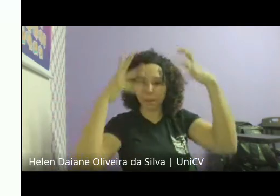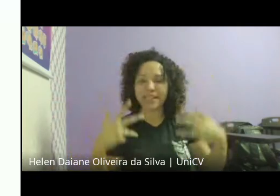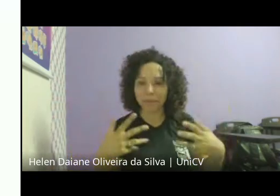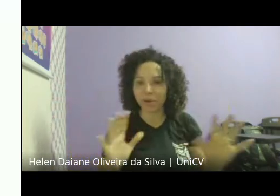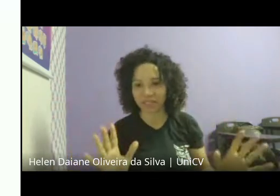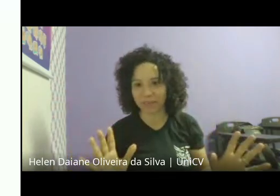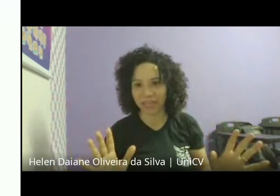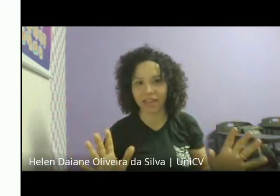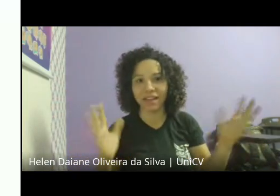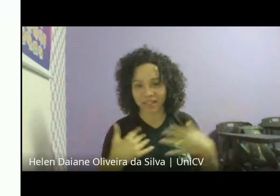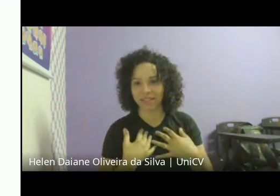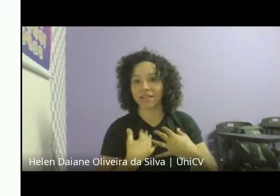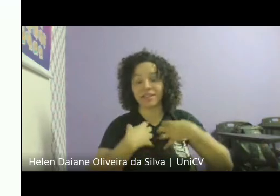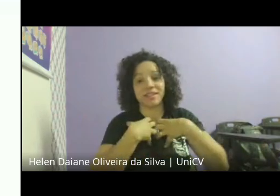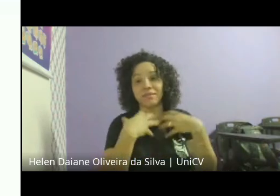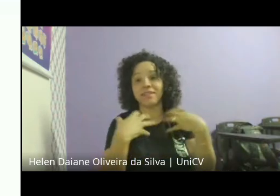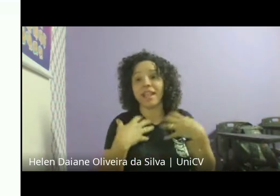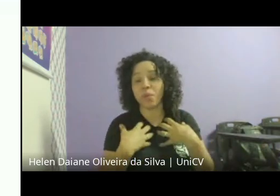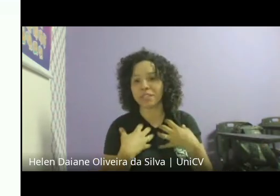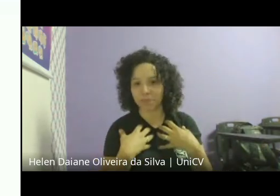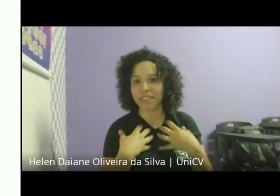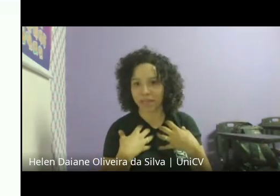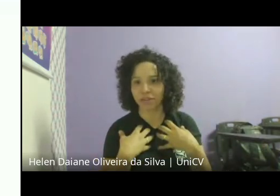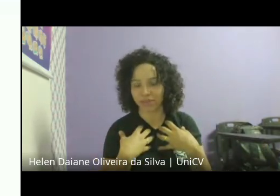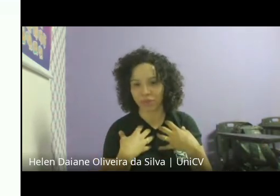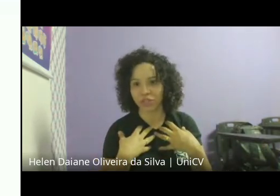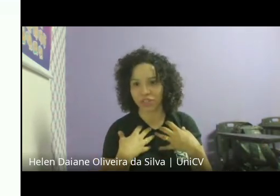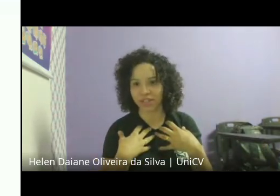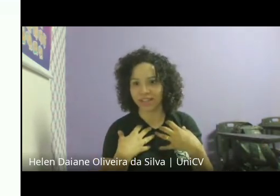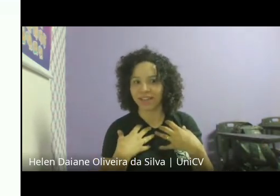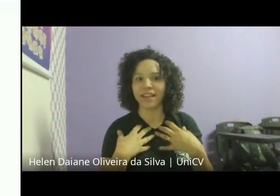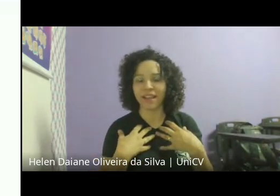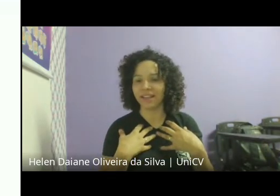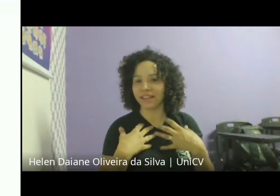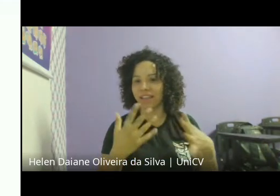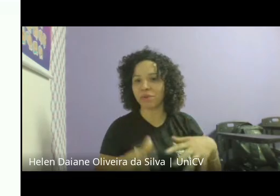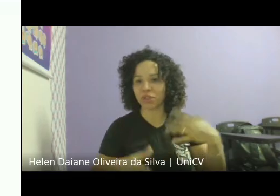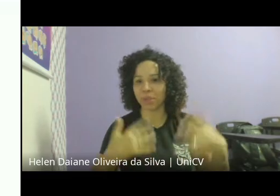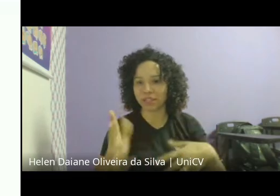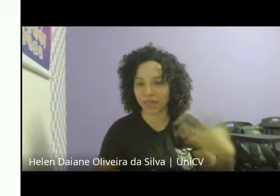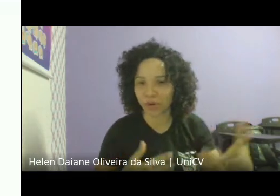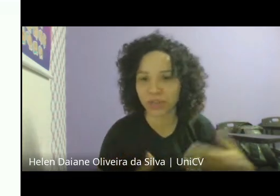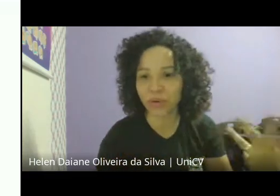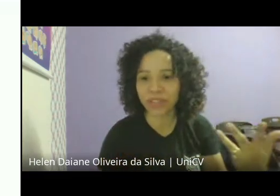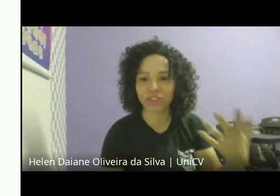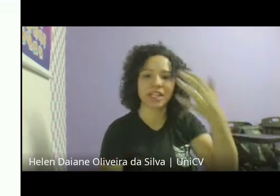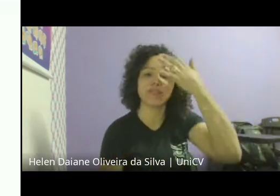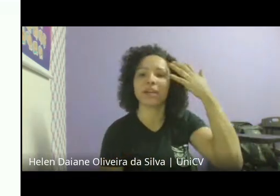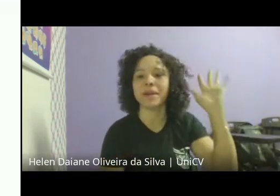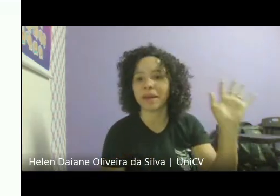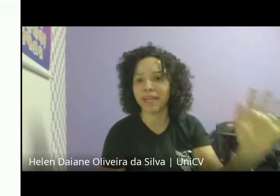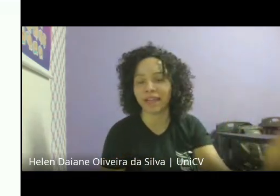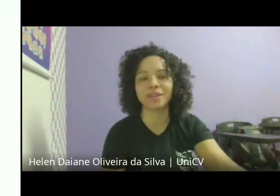ela já percebeu que eu tava amarela. Antes, eu mesma percebi que eu tava doente, né? Daqui a pouco já começa uma coisa ou outra, eu já